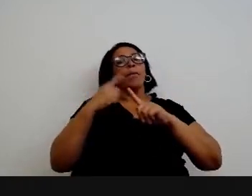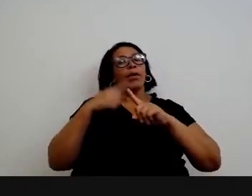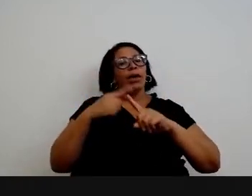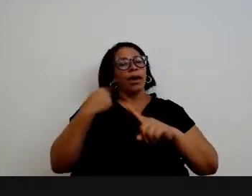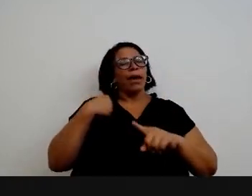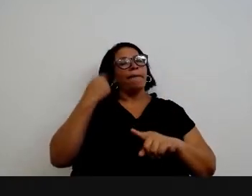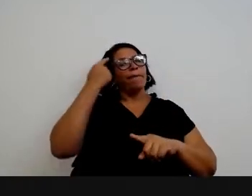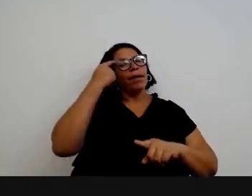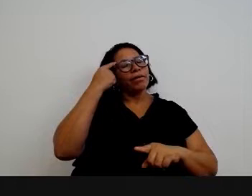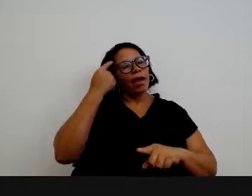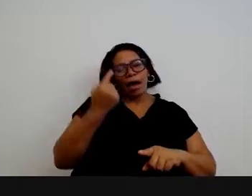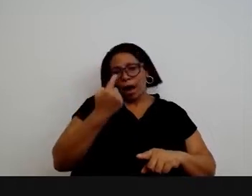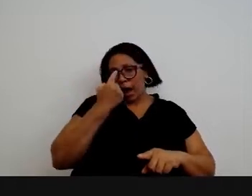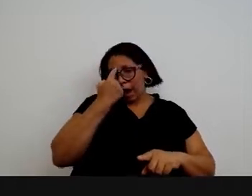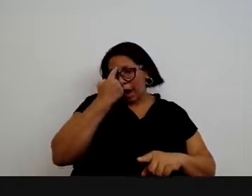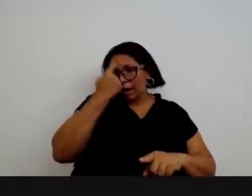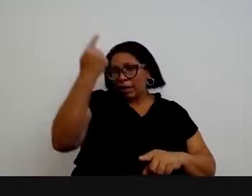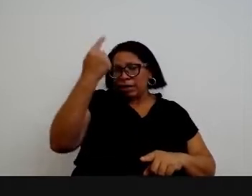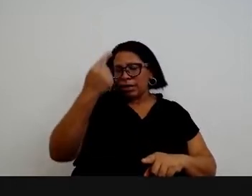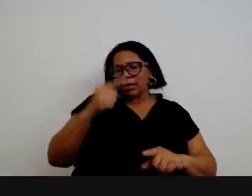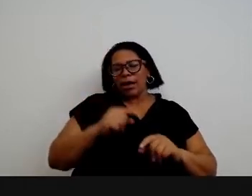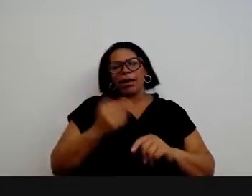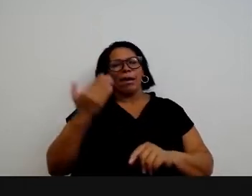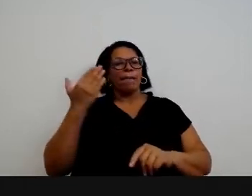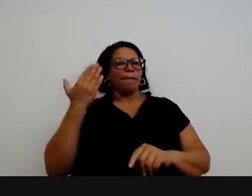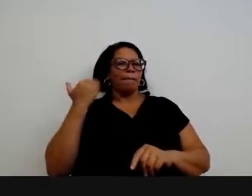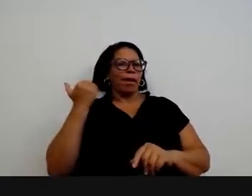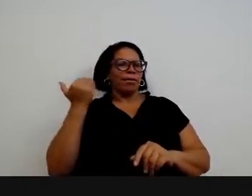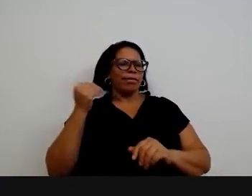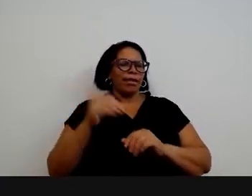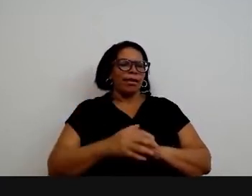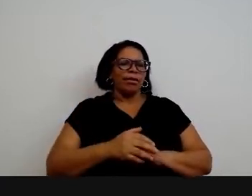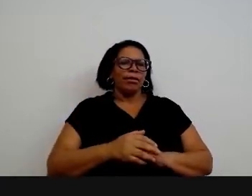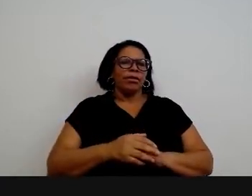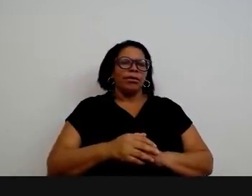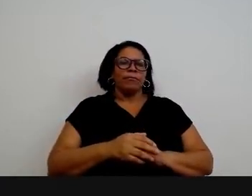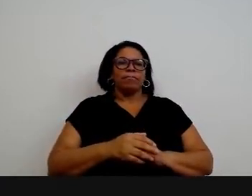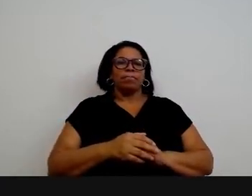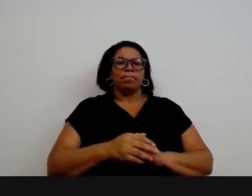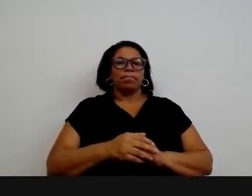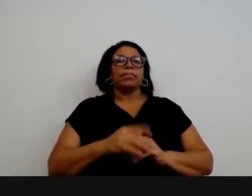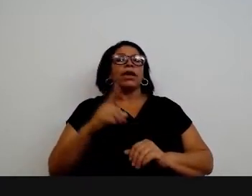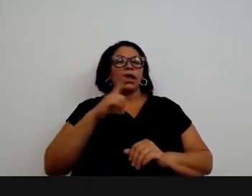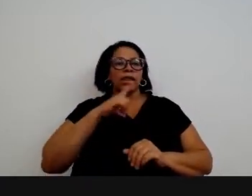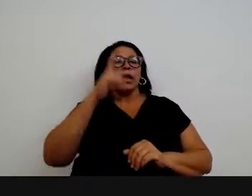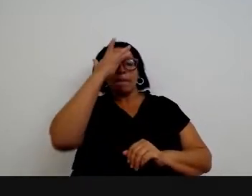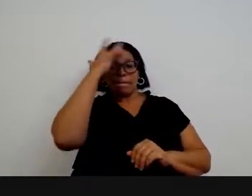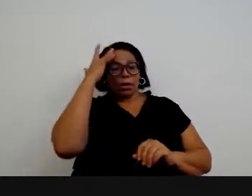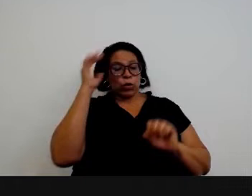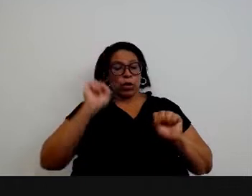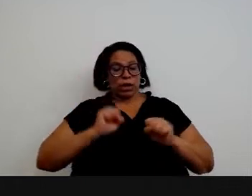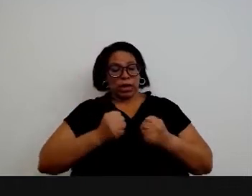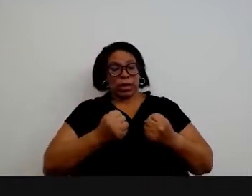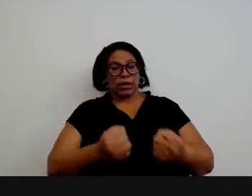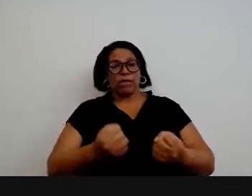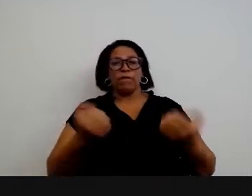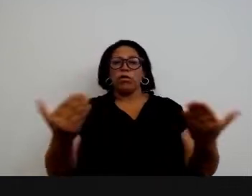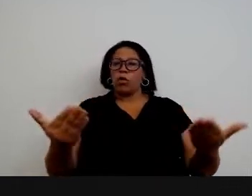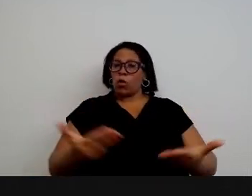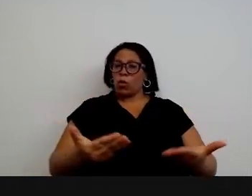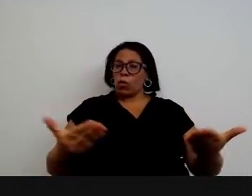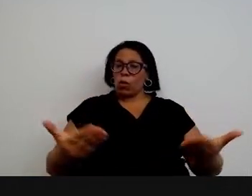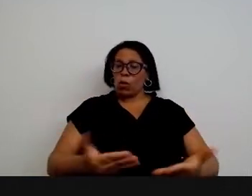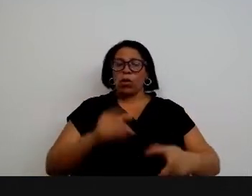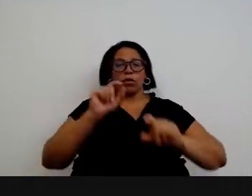Porque, predominantemente, a ideia de uma... Inicialmente, né, de forma predominante, e tem gente que defende isso até hoje, eu